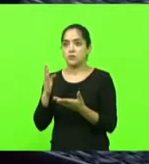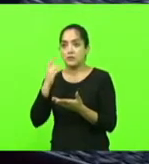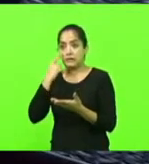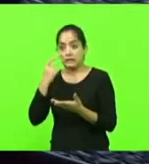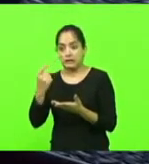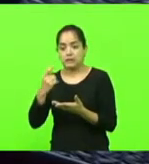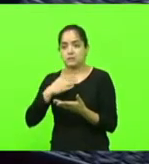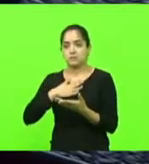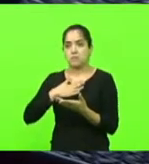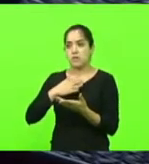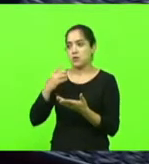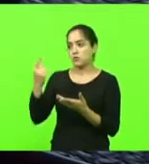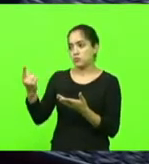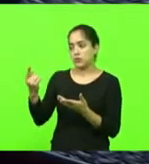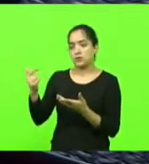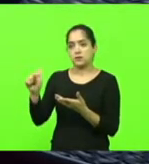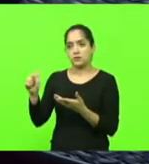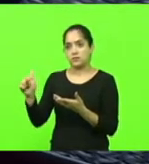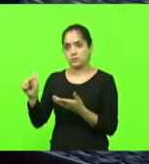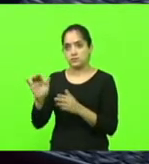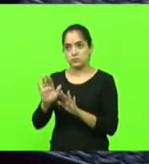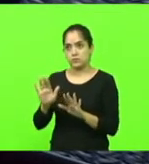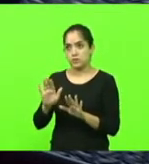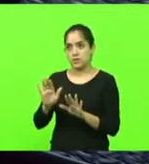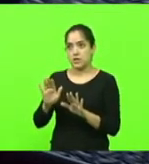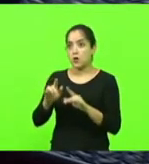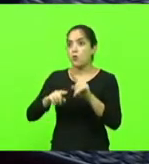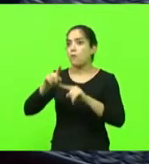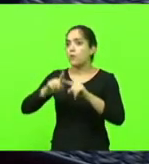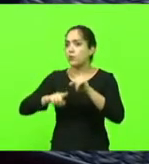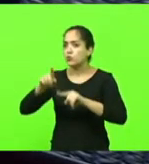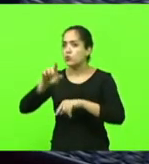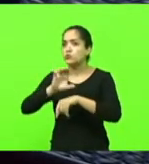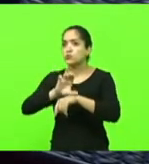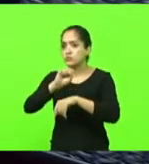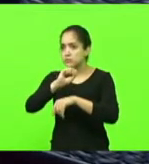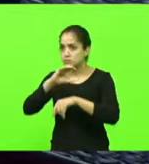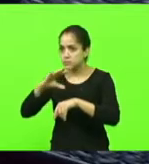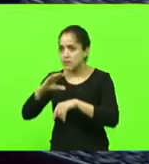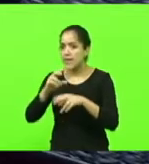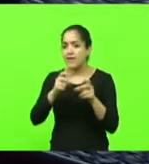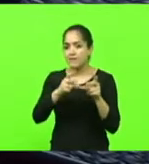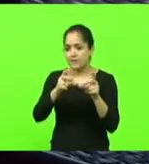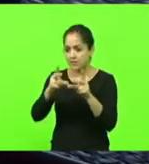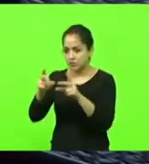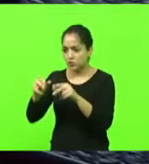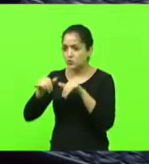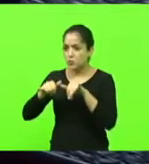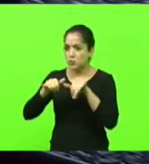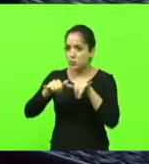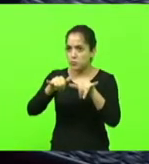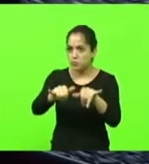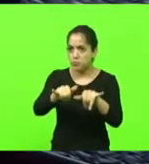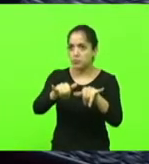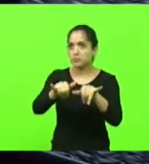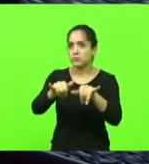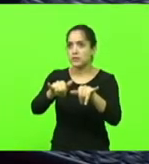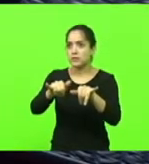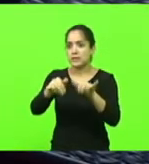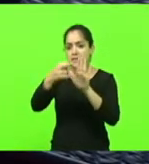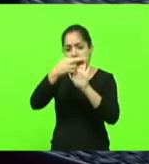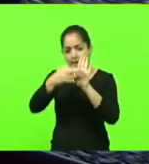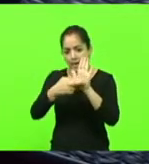vai ser a intenção de nenhum dos 40 deputados aqui. O produto de Santa Catarina é vendido para os mercados mais exigentes do mundo. Ninguém